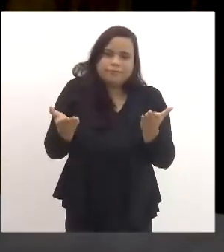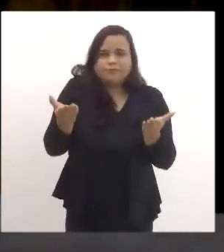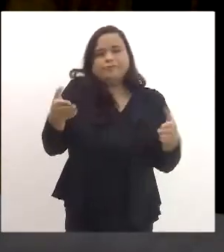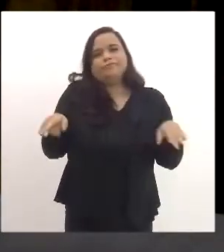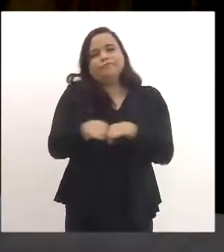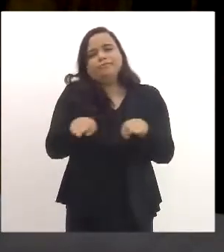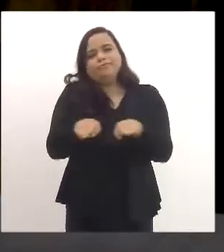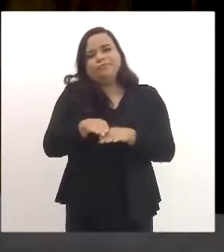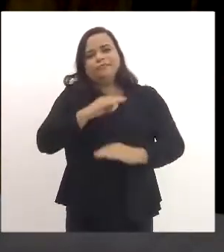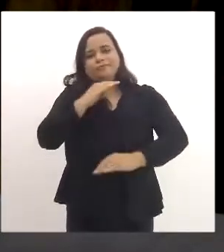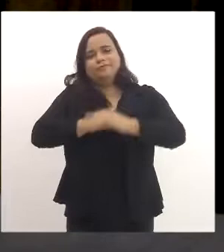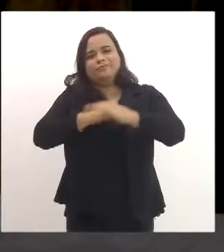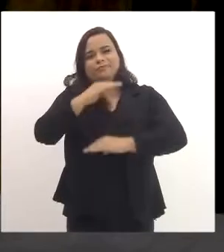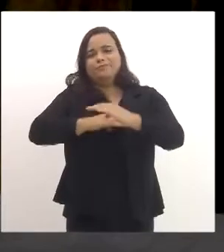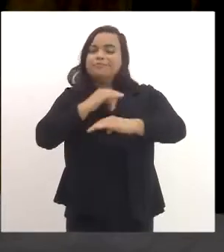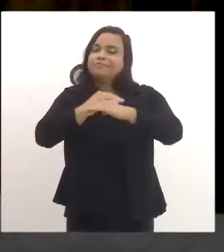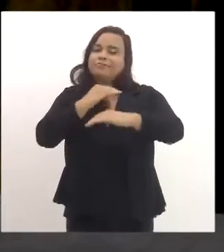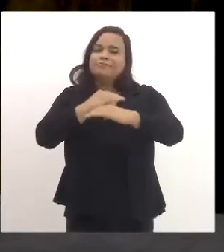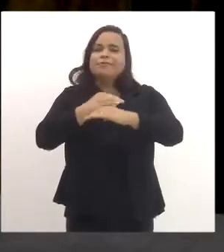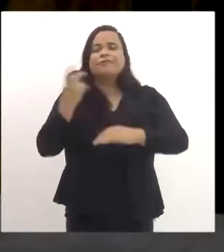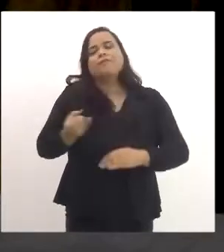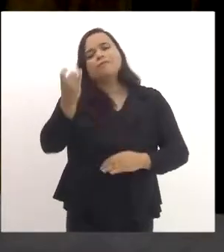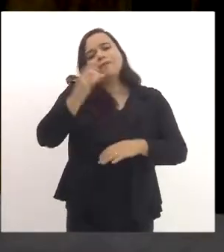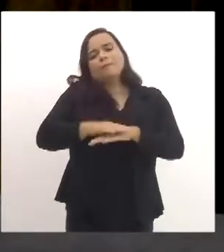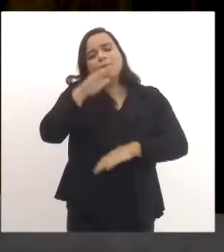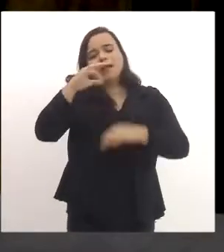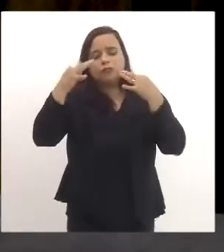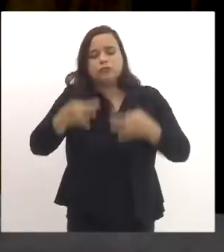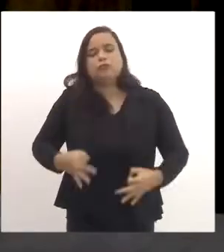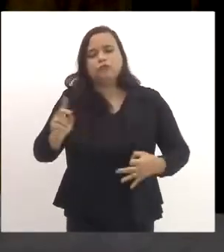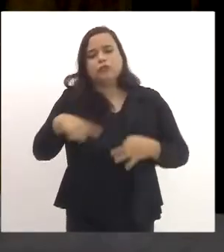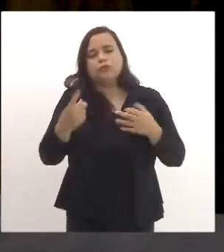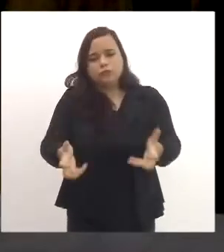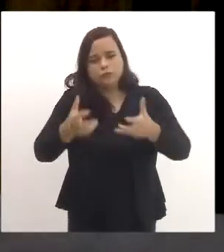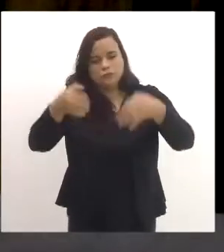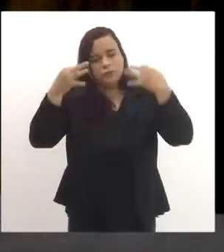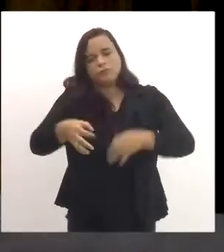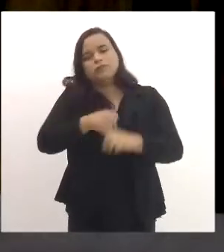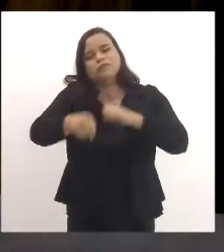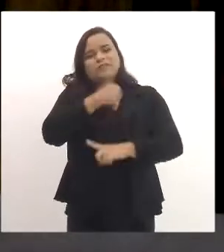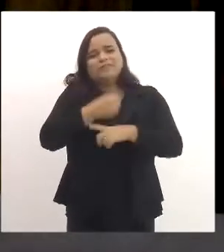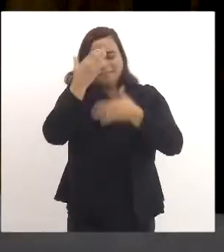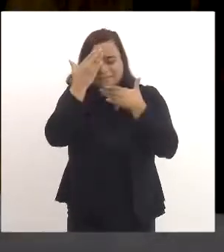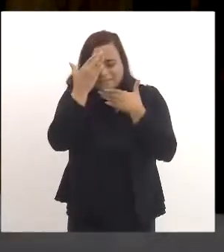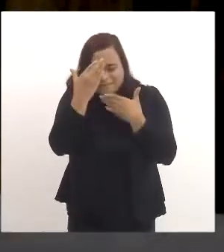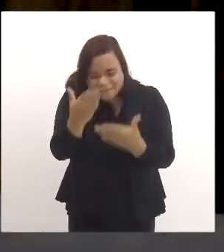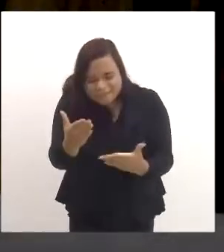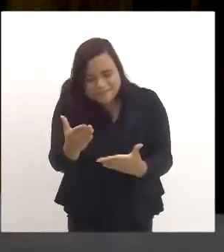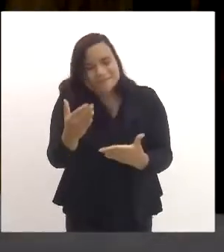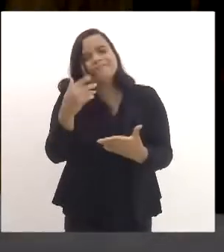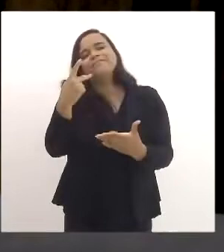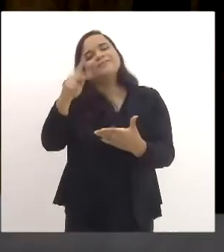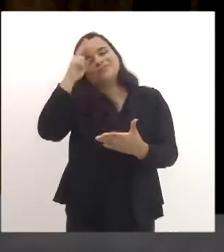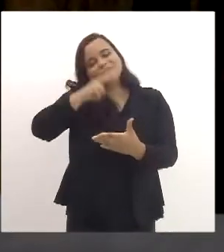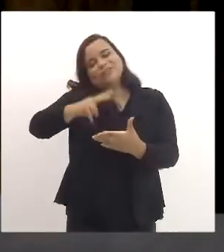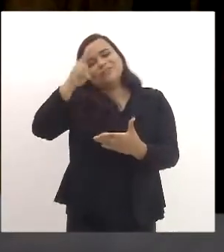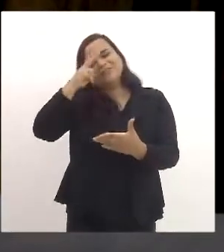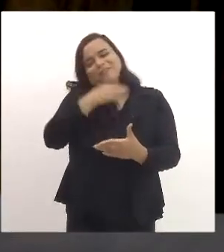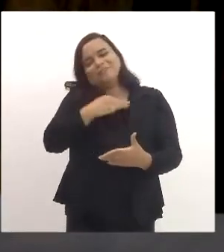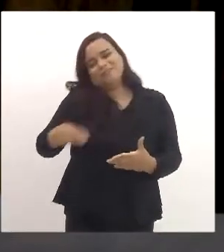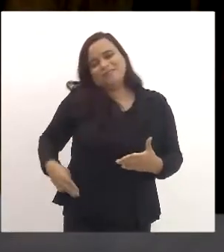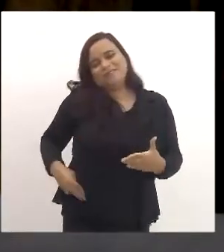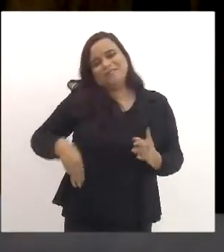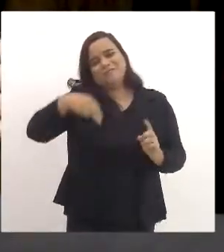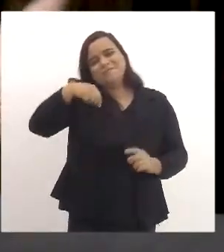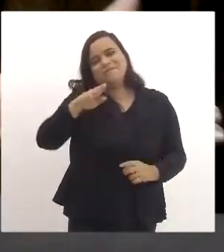equânime, mais justa, porque todos nós trabalhamos pela justiça social. Muito obrigada pela sua trajetória, ministro Manuel